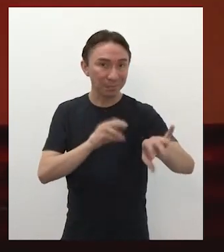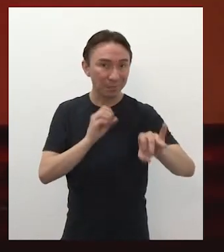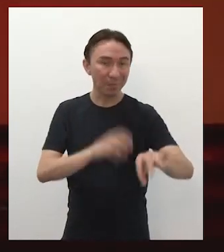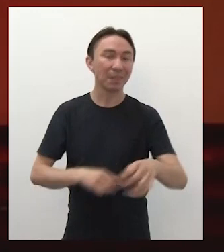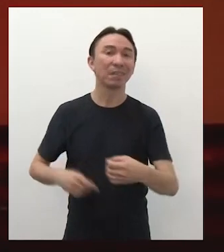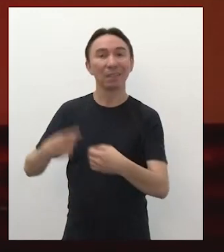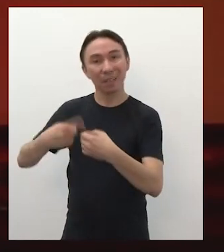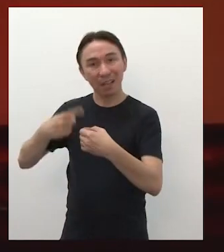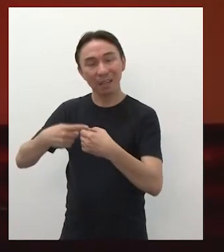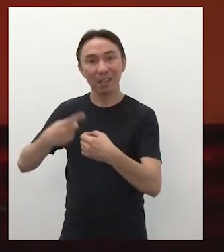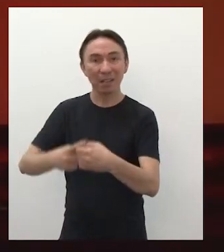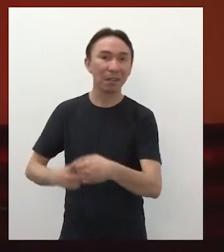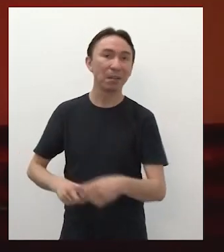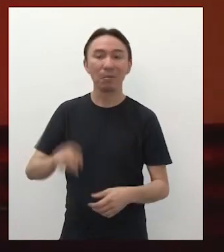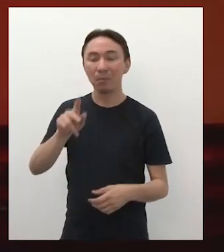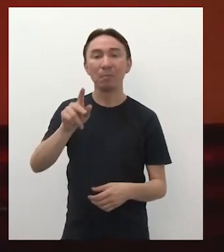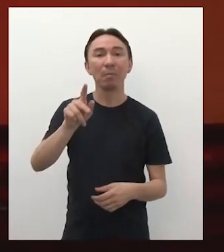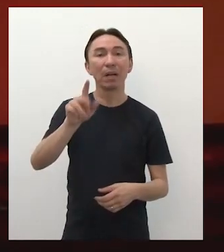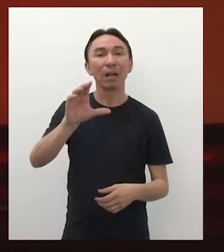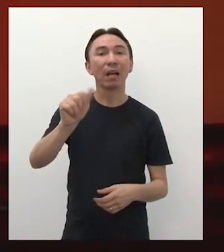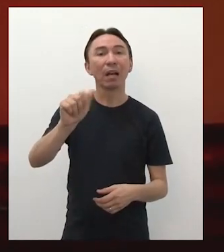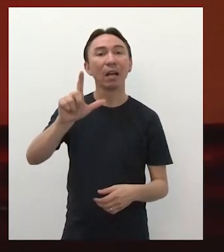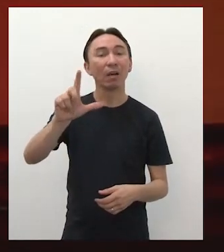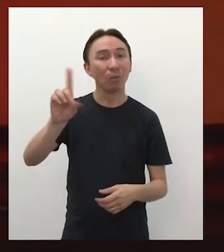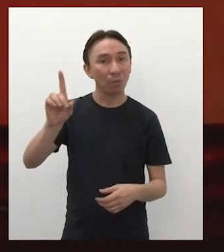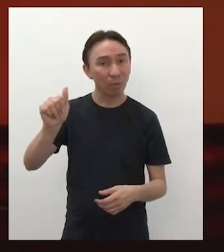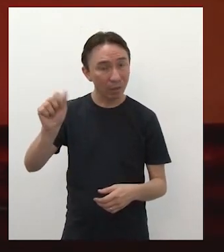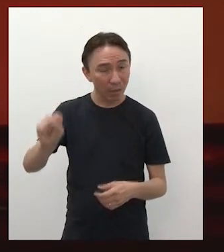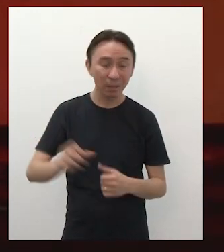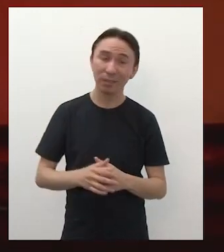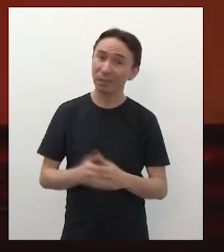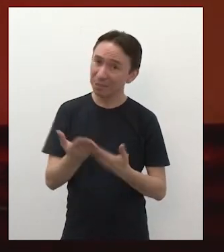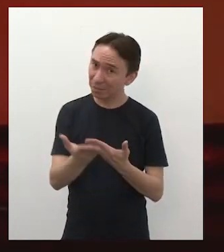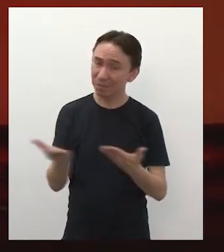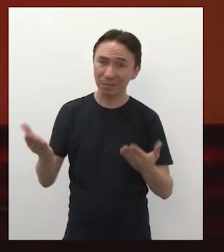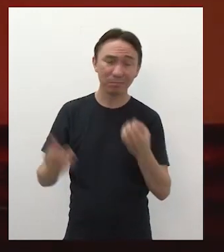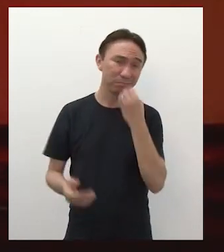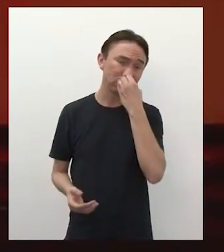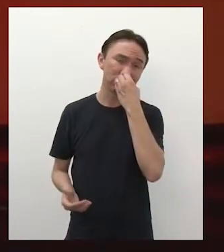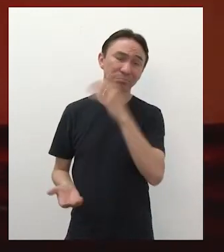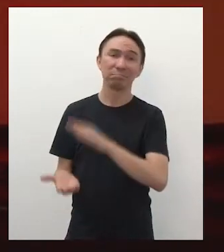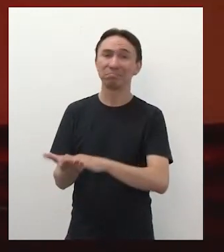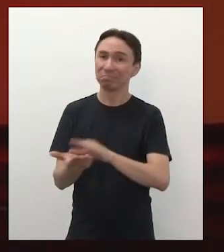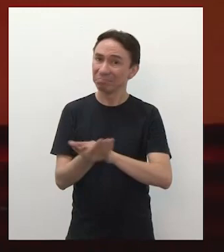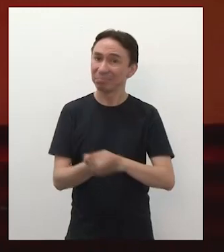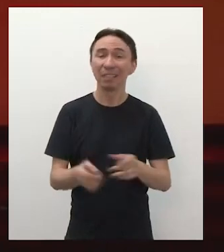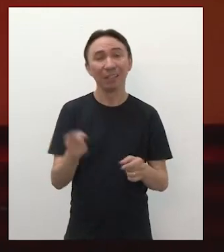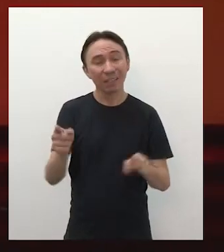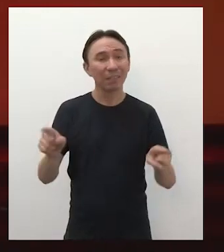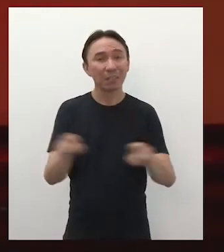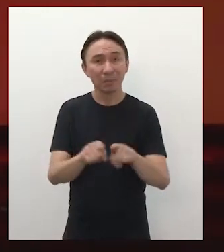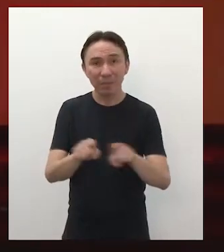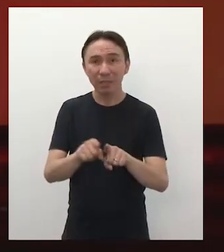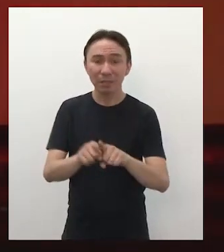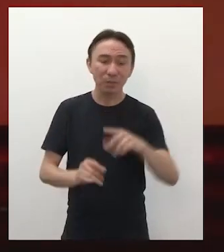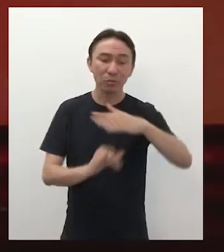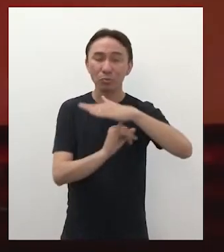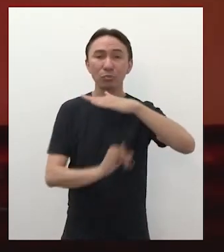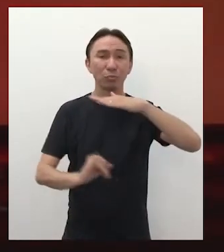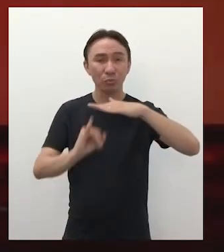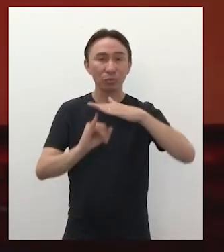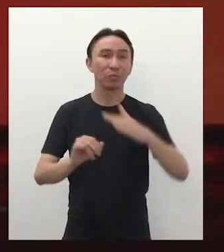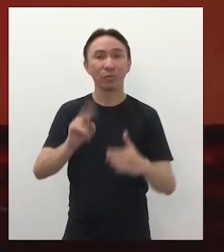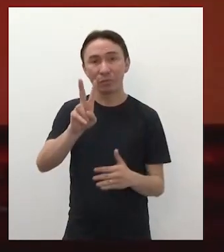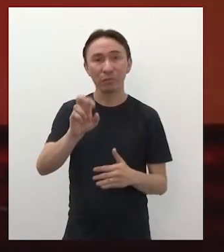nossa convidada aqui hoje, né? E faz parte da pós-graduação do Instituto Veracruz também. E a